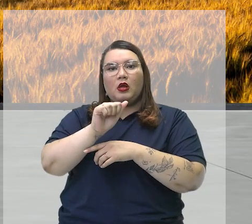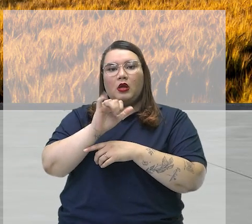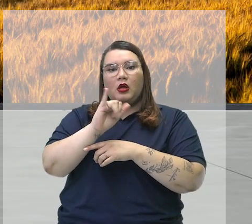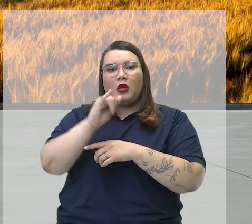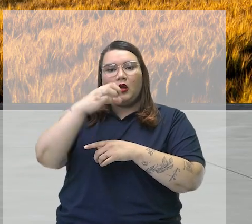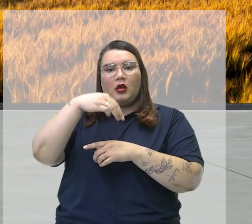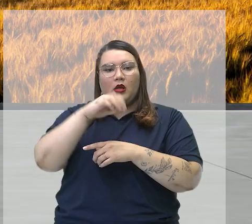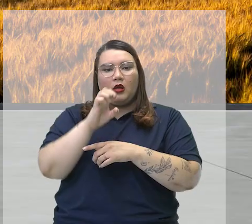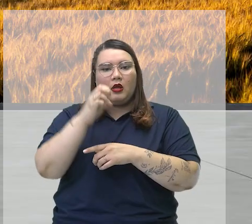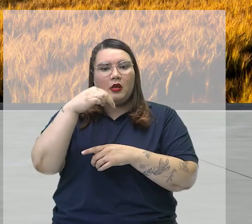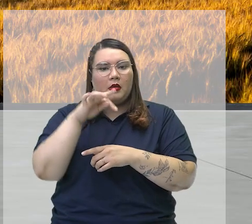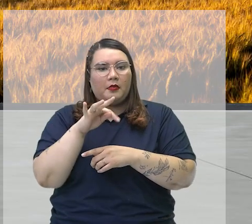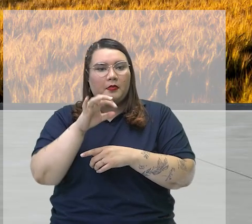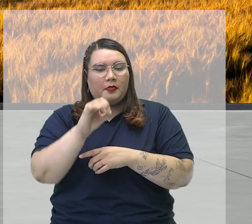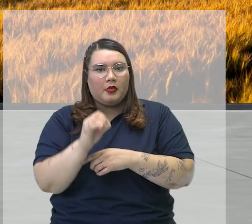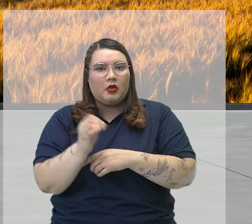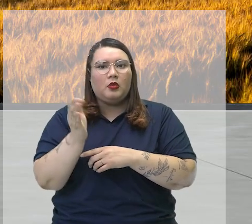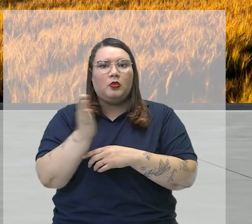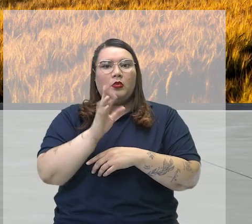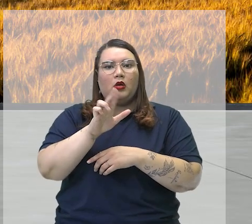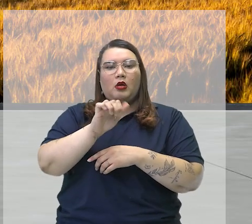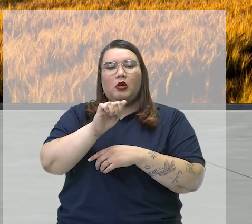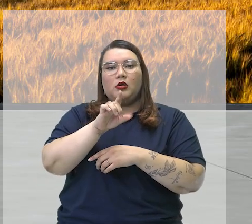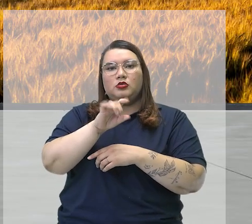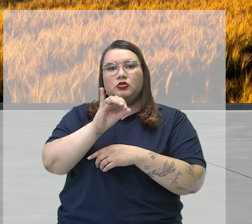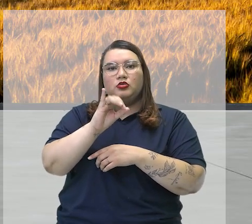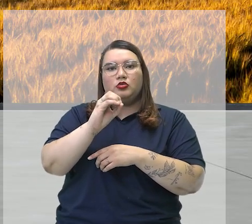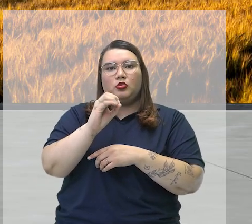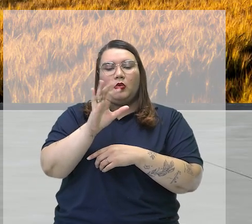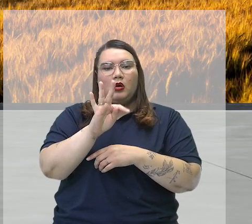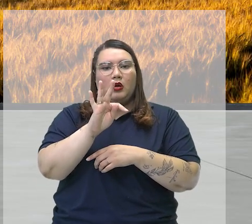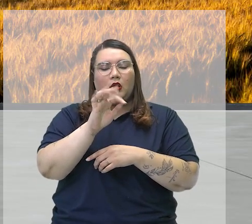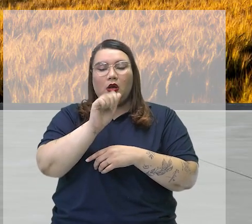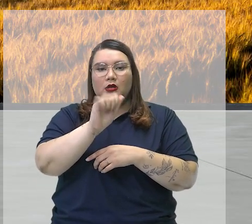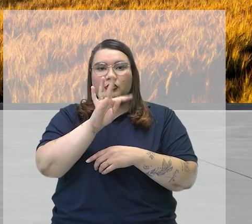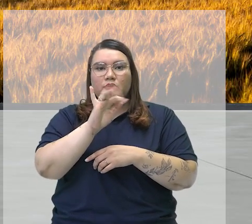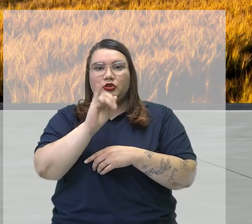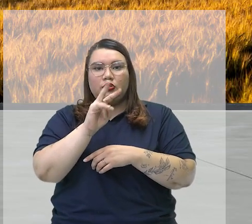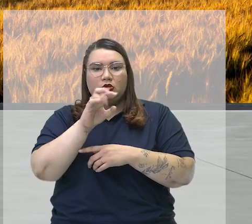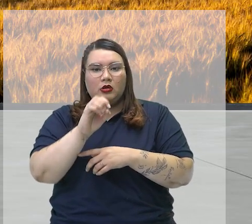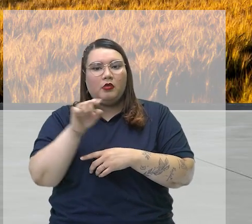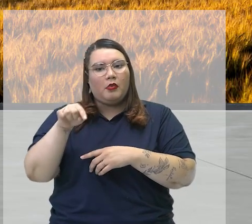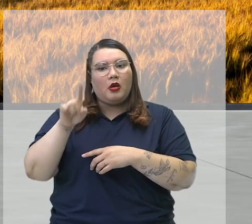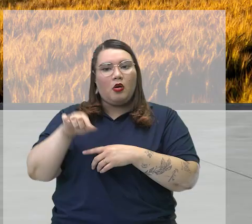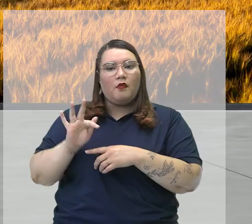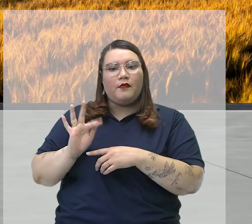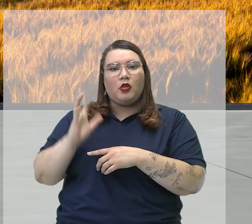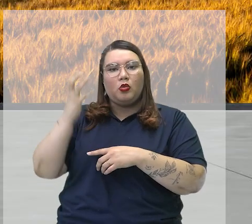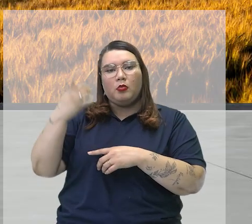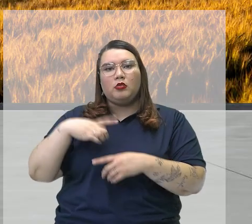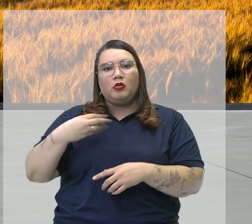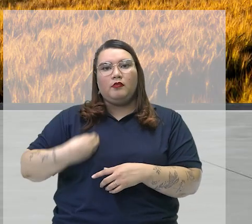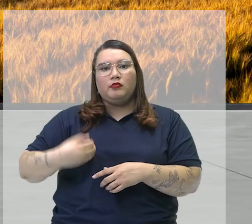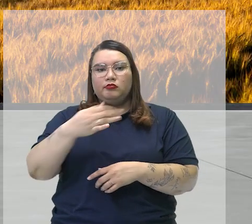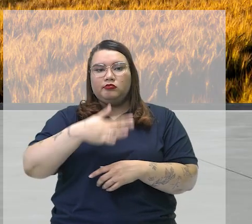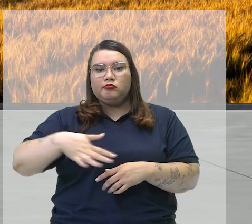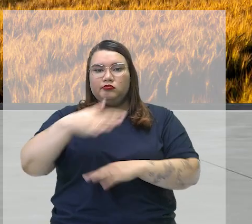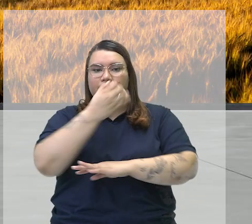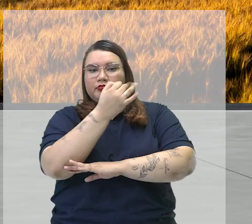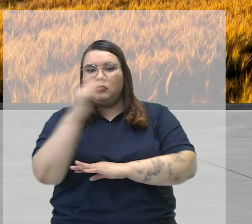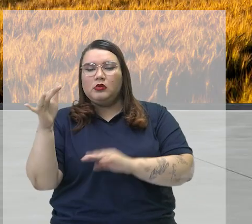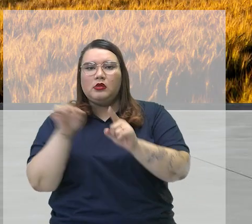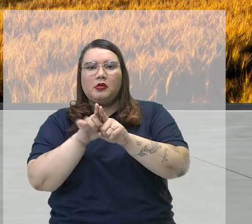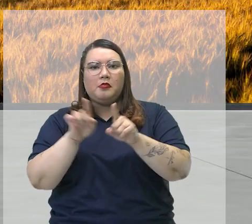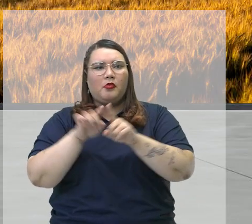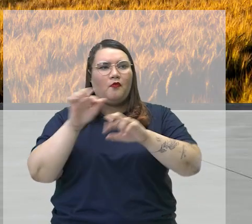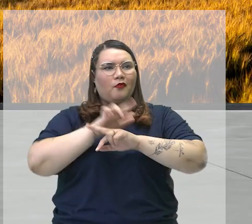que é um fenômeno presente na natureza e também em várias tecnologias que fazem parte do nosso